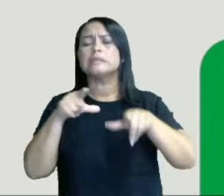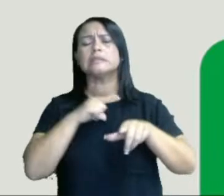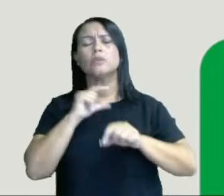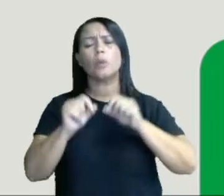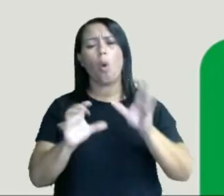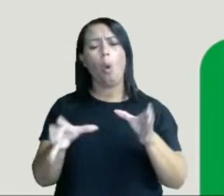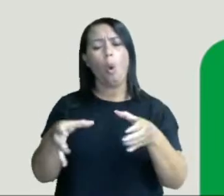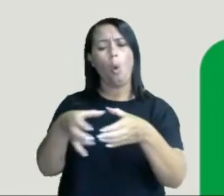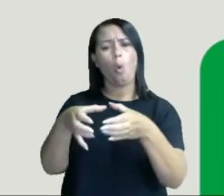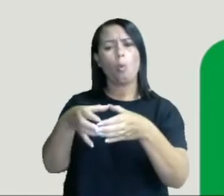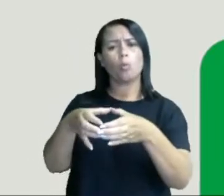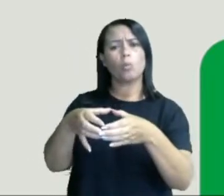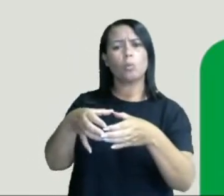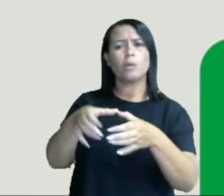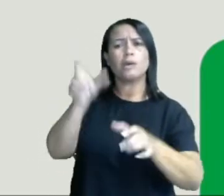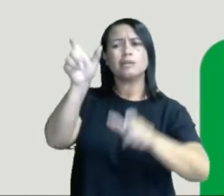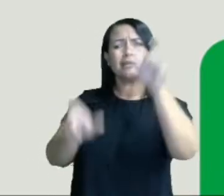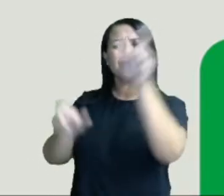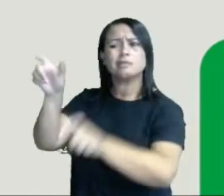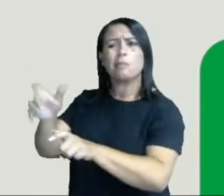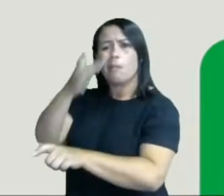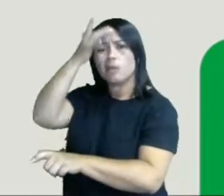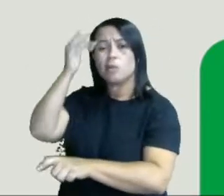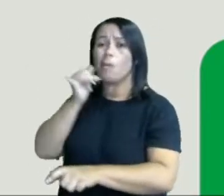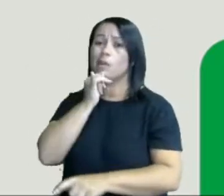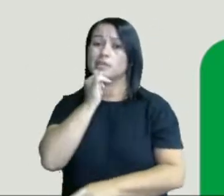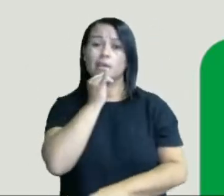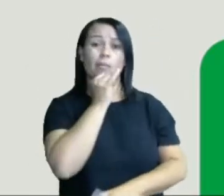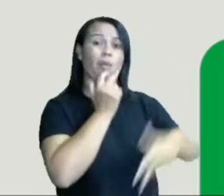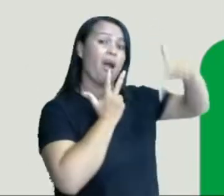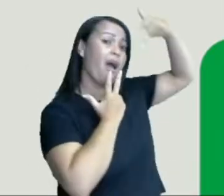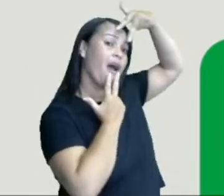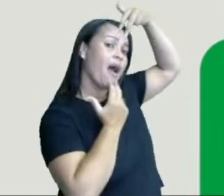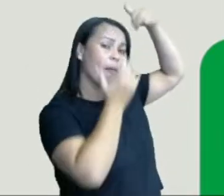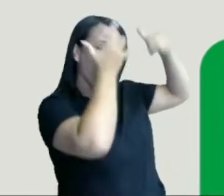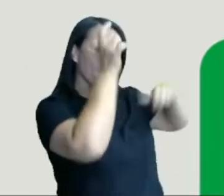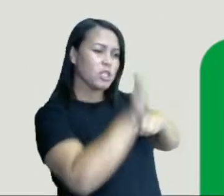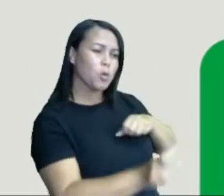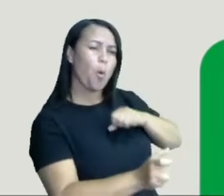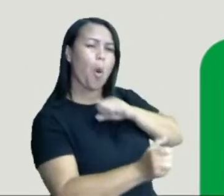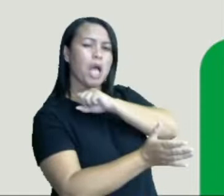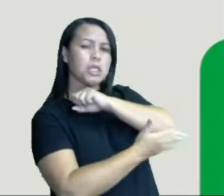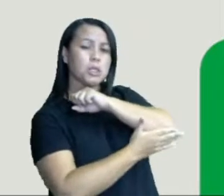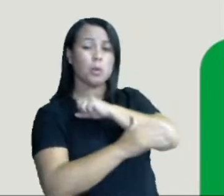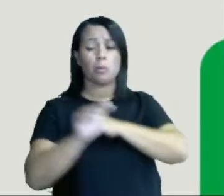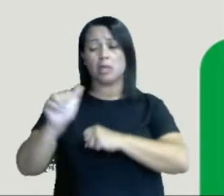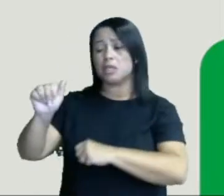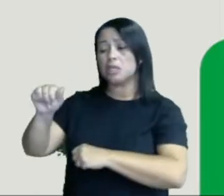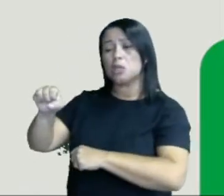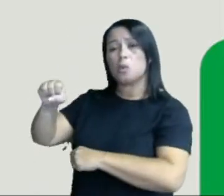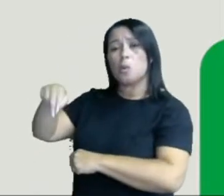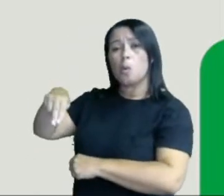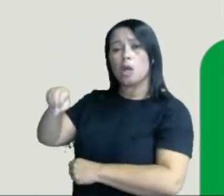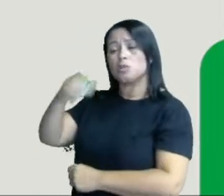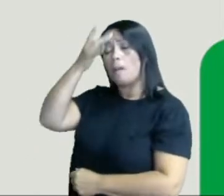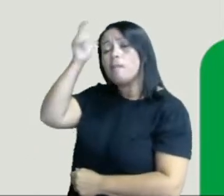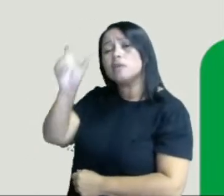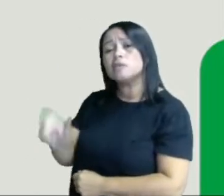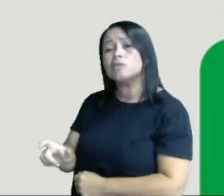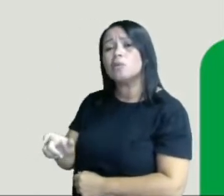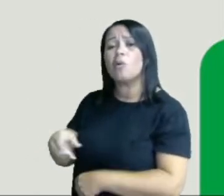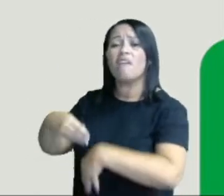de pessoas. Exemplo, a cabra pode representar pessoas ciumentas e o asno pode representar